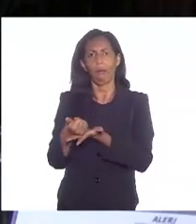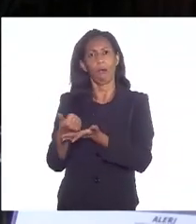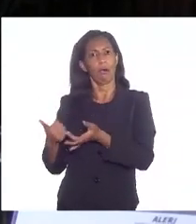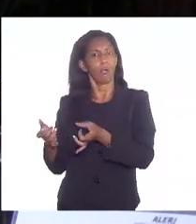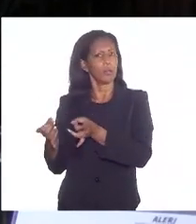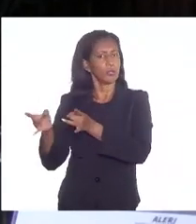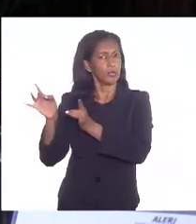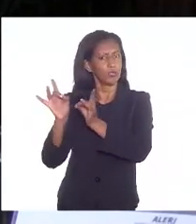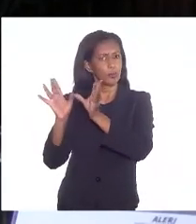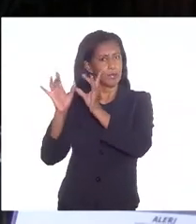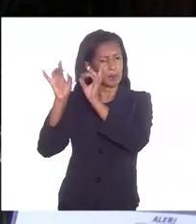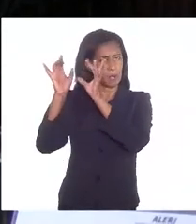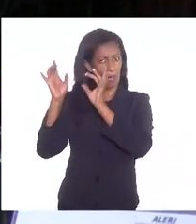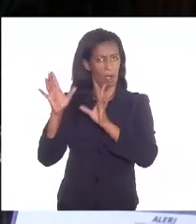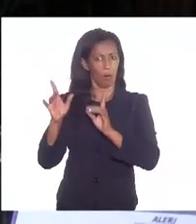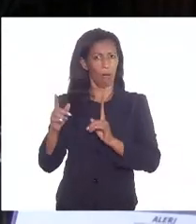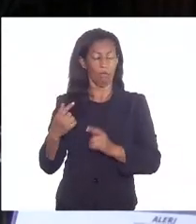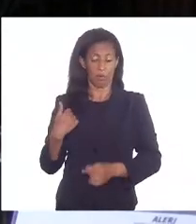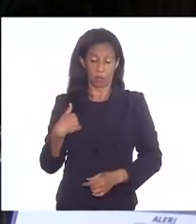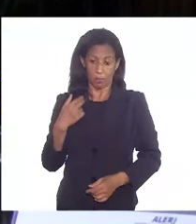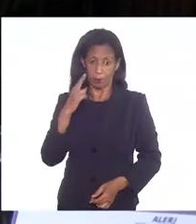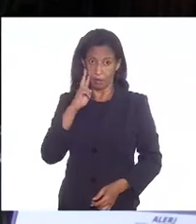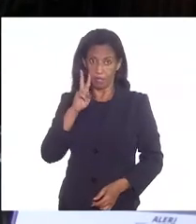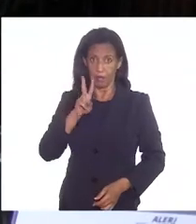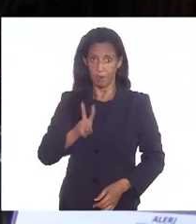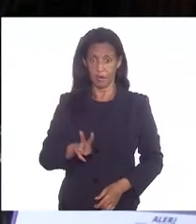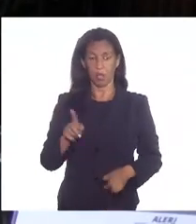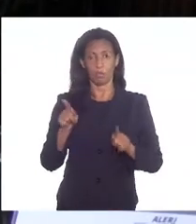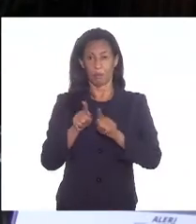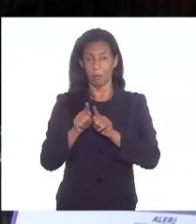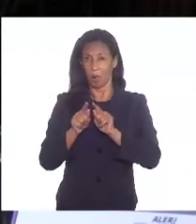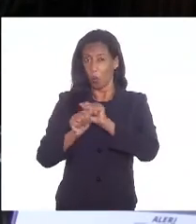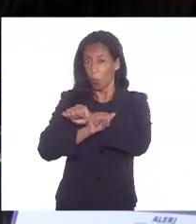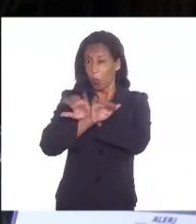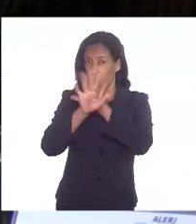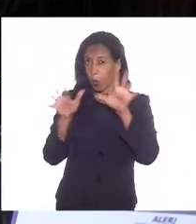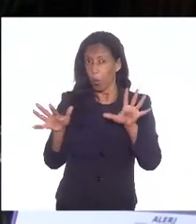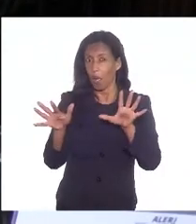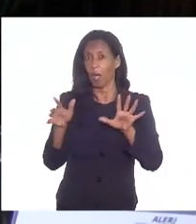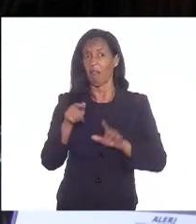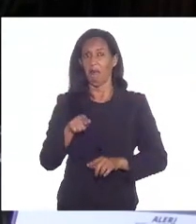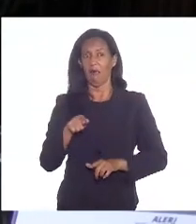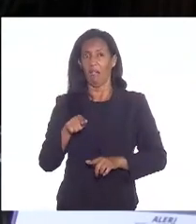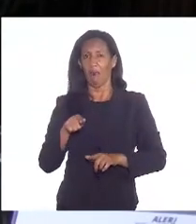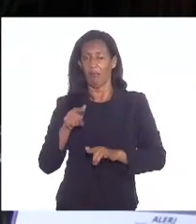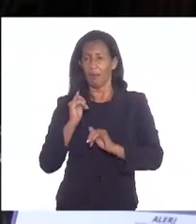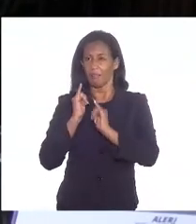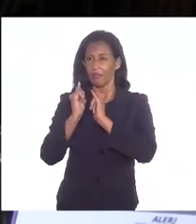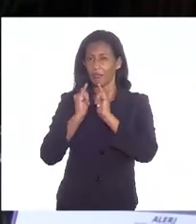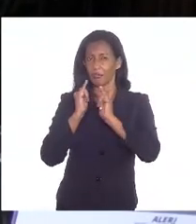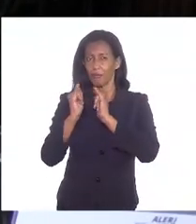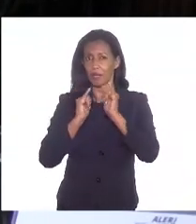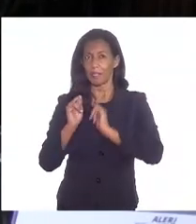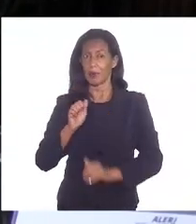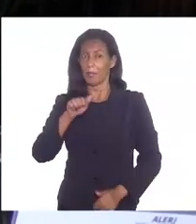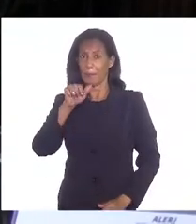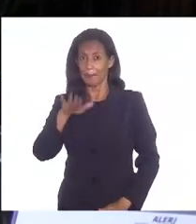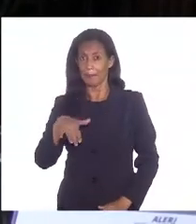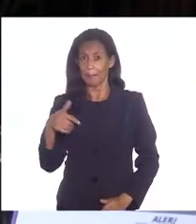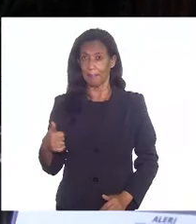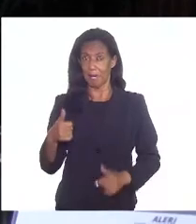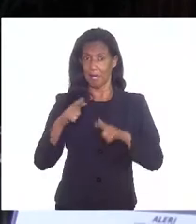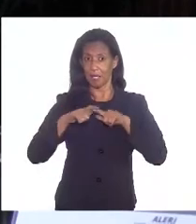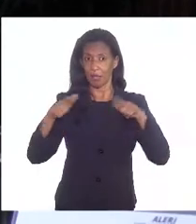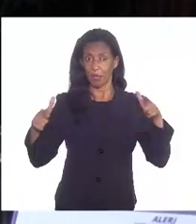E, sob o meu ponto de vista pessoal, eu acho que a transparência e a publicidade são bens intangíveis, no qual